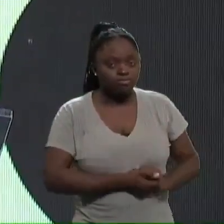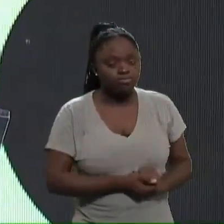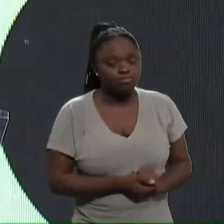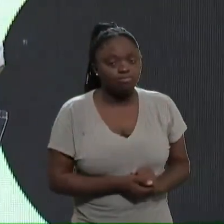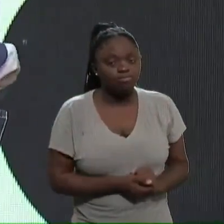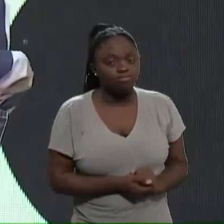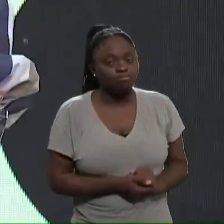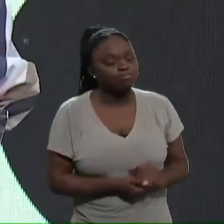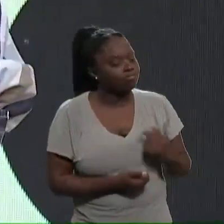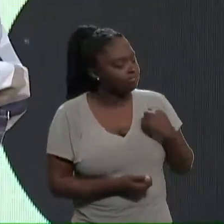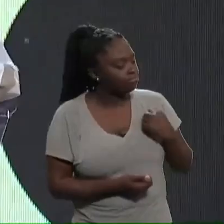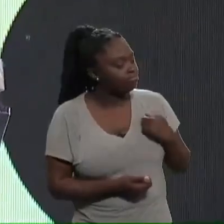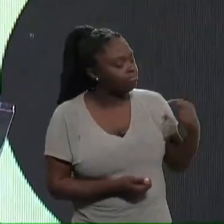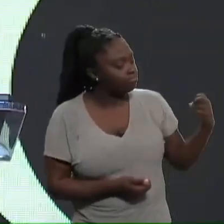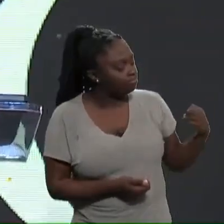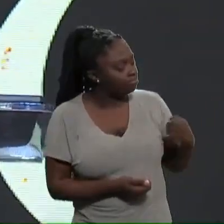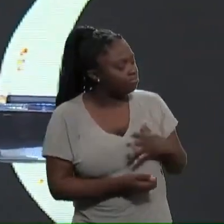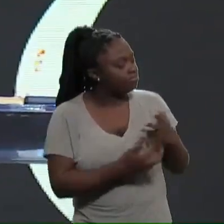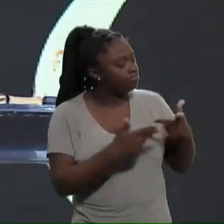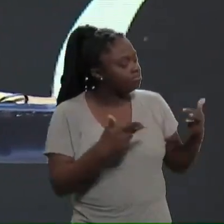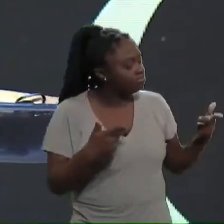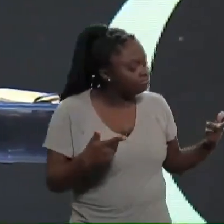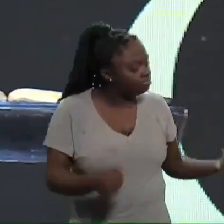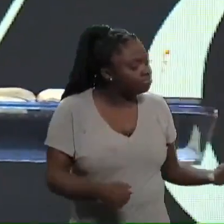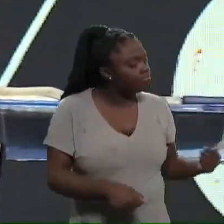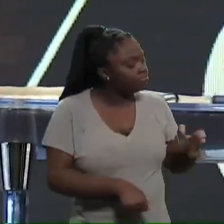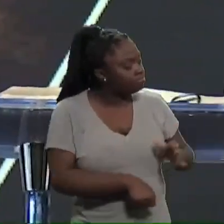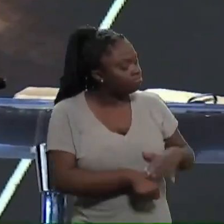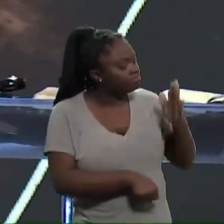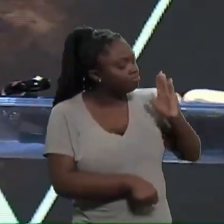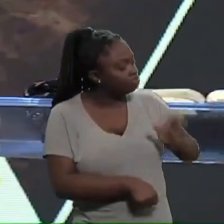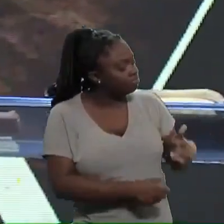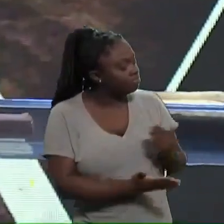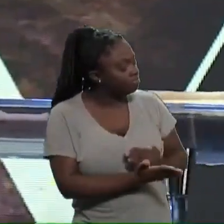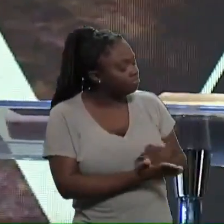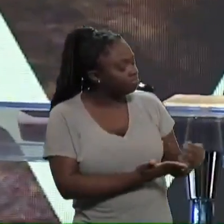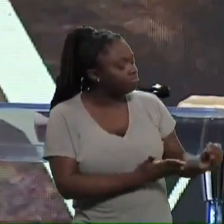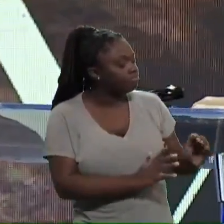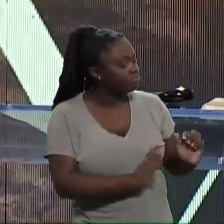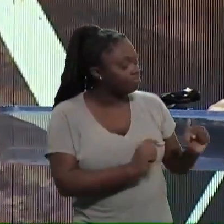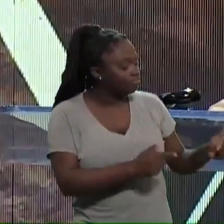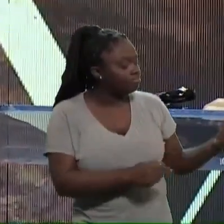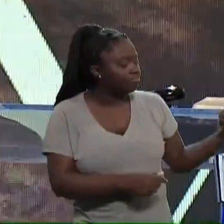eis que estou fazendo algo novo, já comecei a fazê-lo.